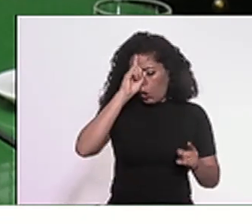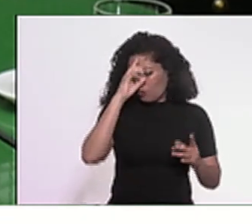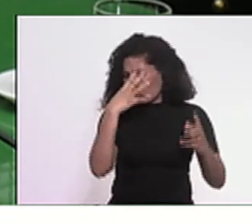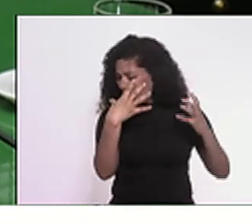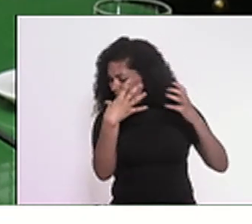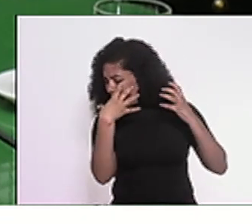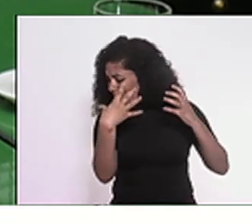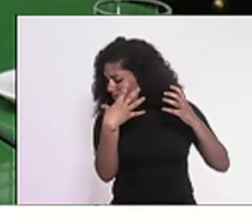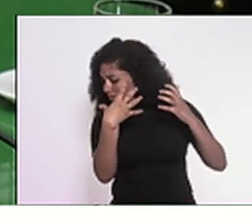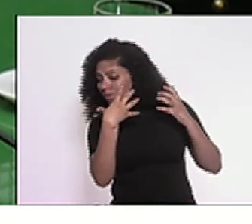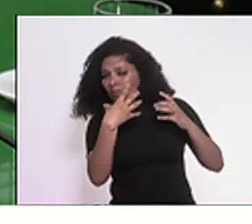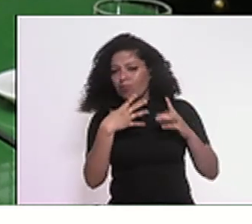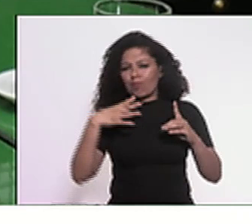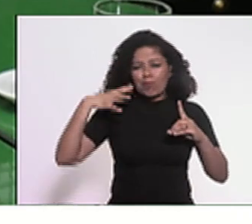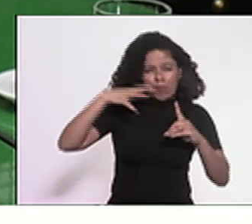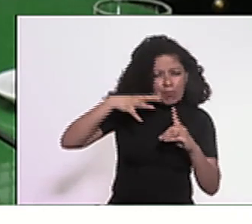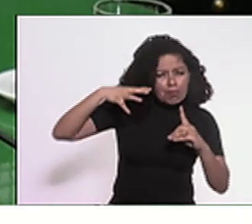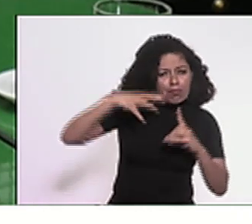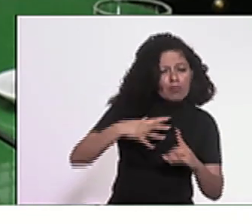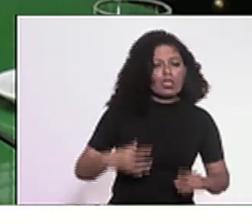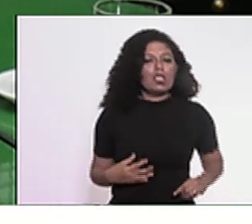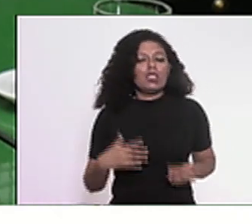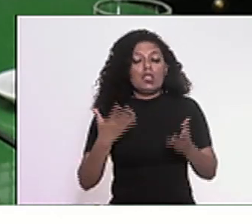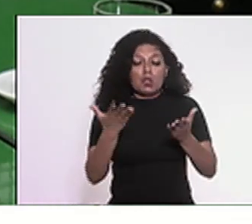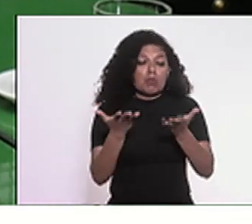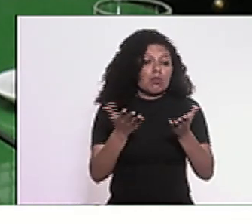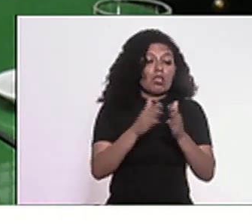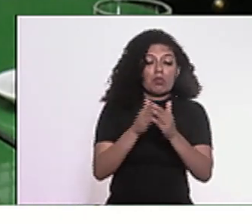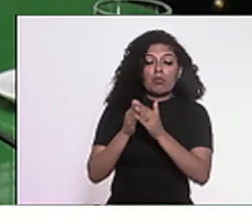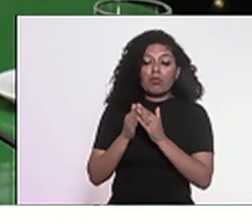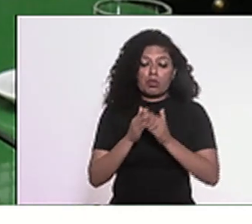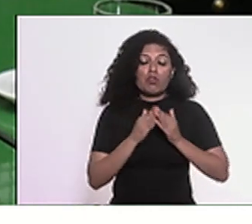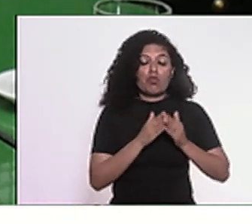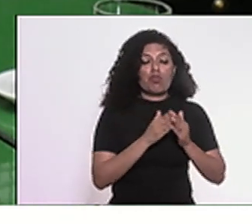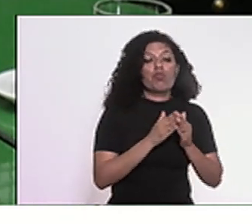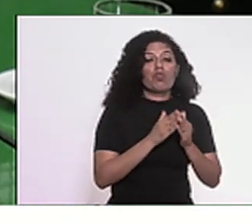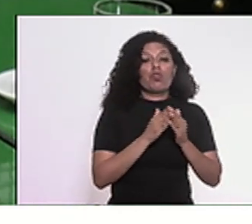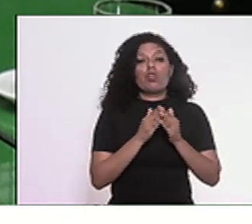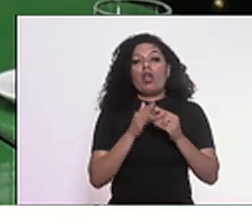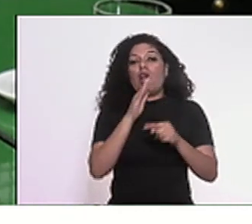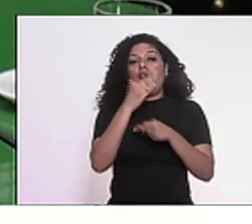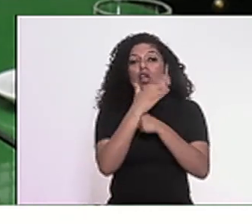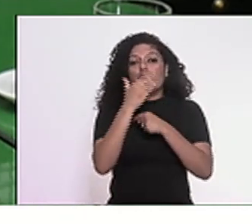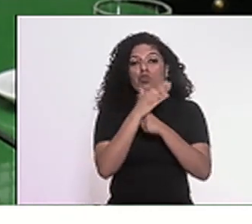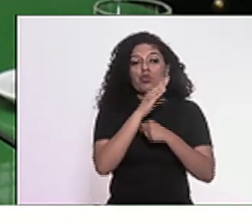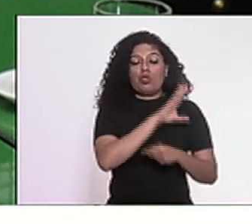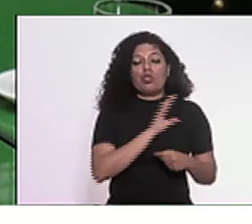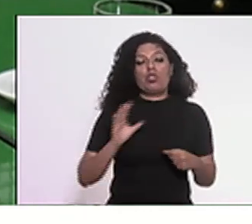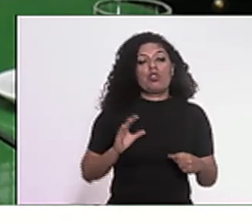eu quero aqui, desde já, também pedir um apoio à Comissão da OAB Mulher, né?